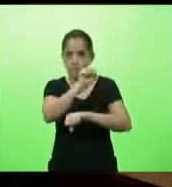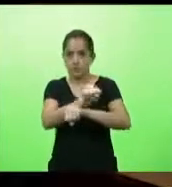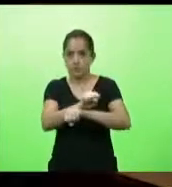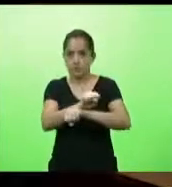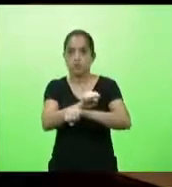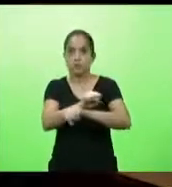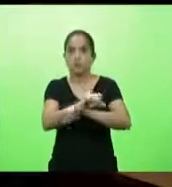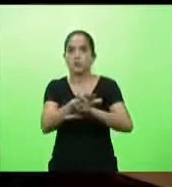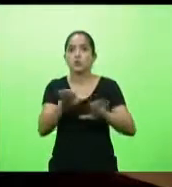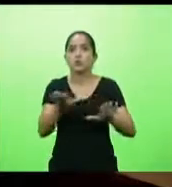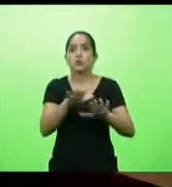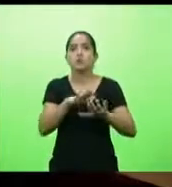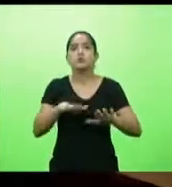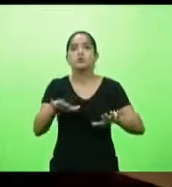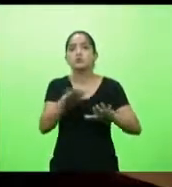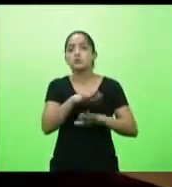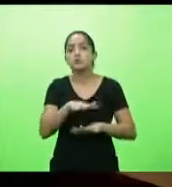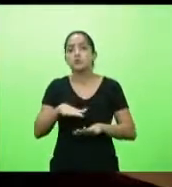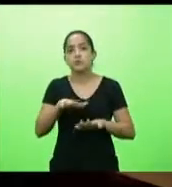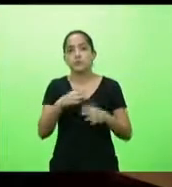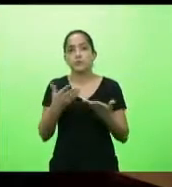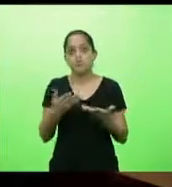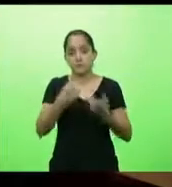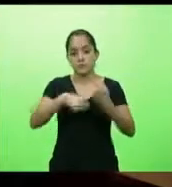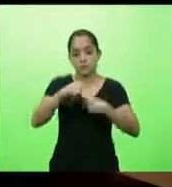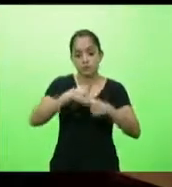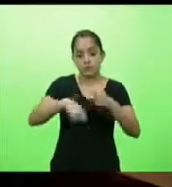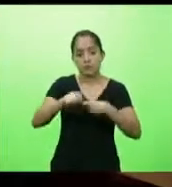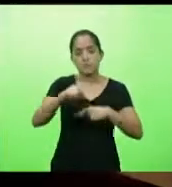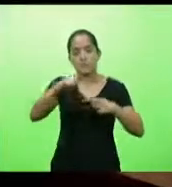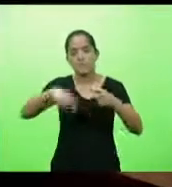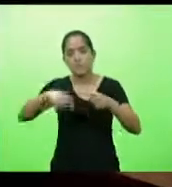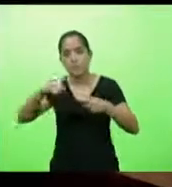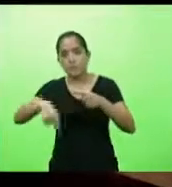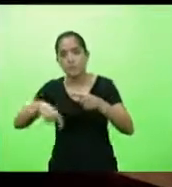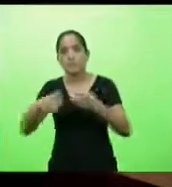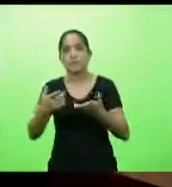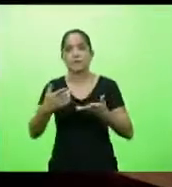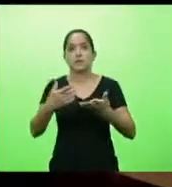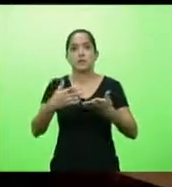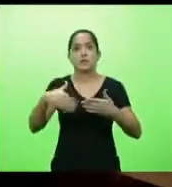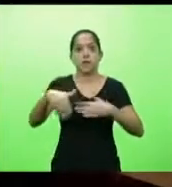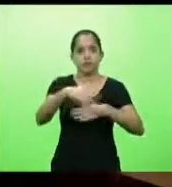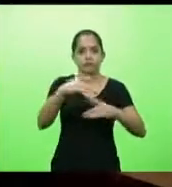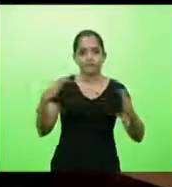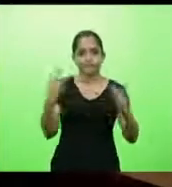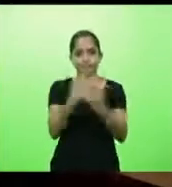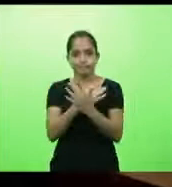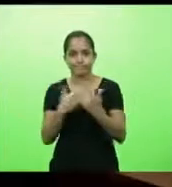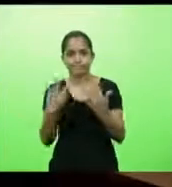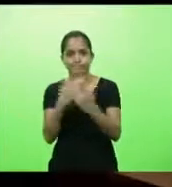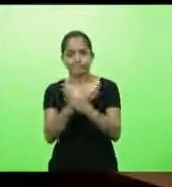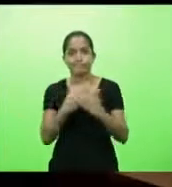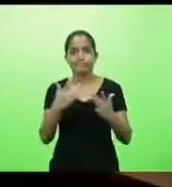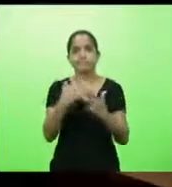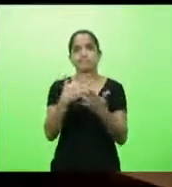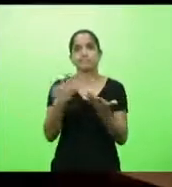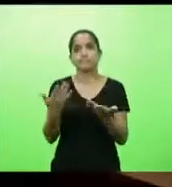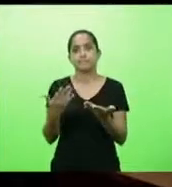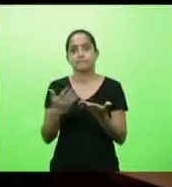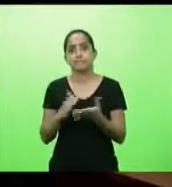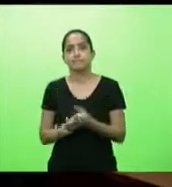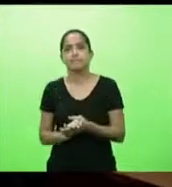paralisando todos os setores e segmentos da economia, proibido também o trânsito de pessoas, a não ser em atividades